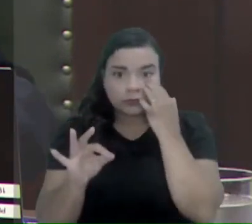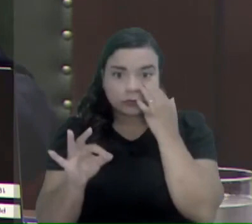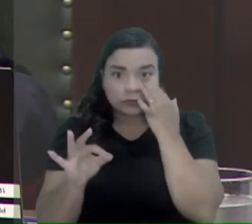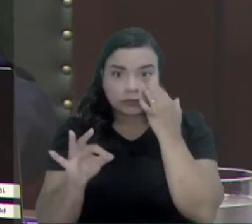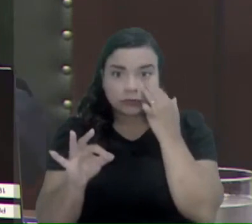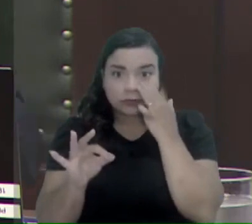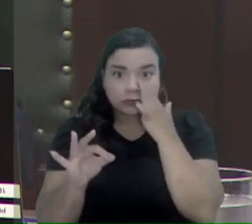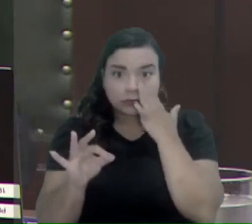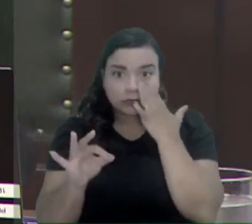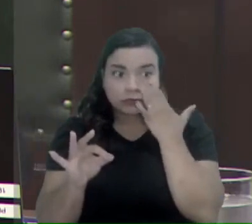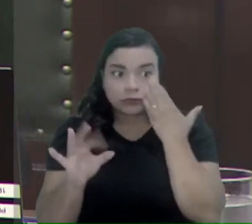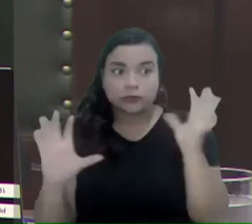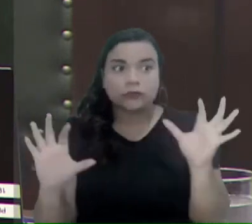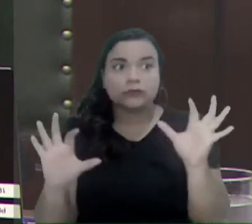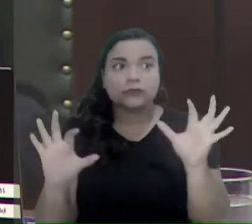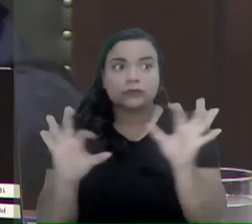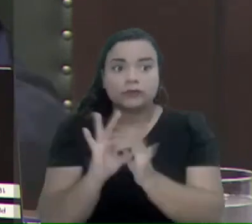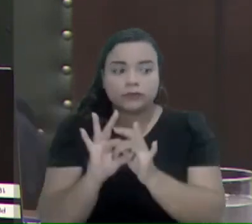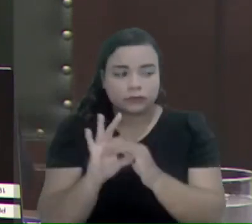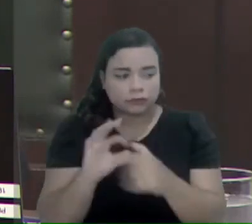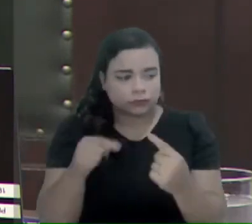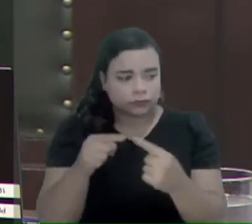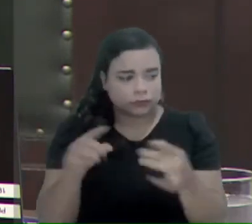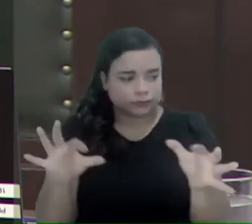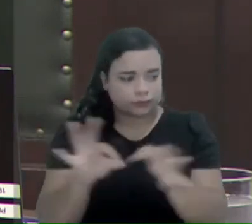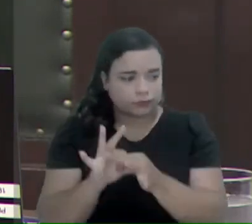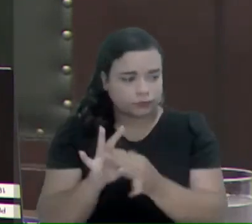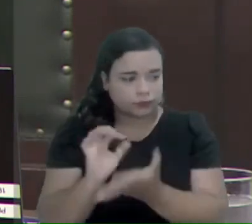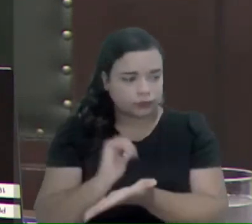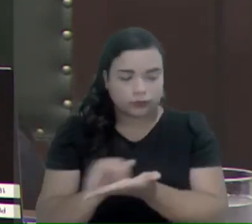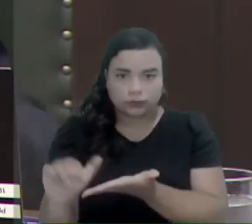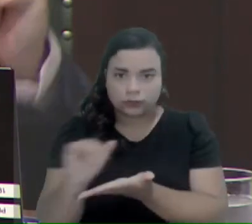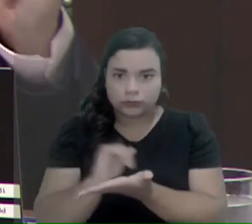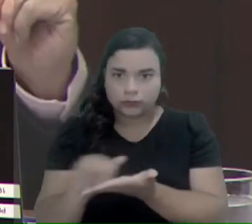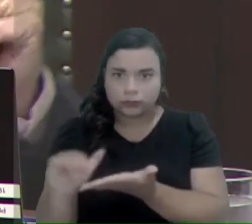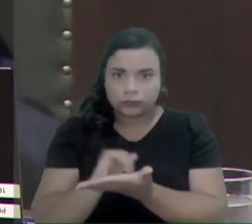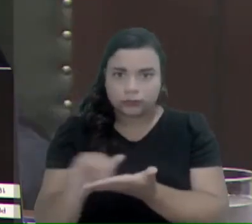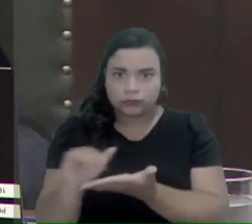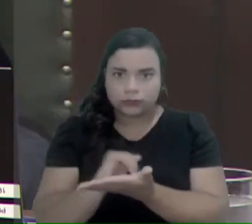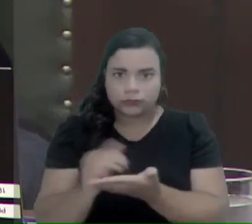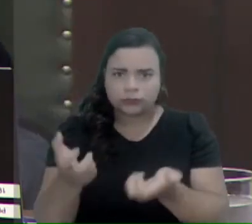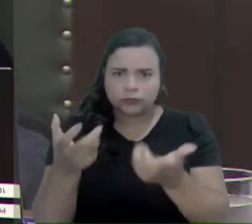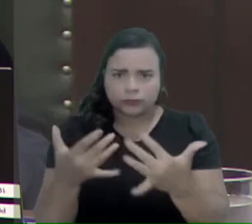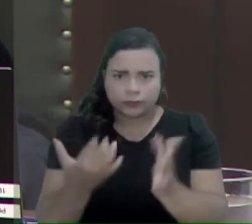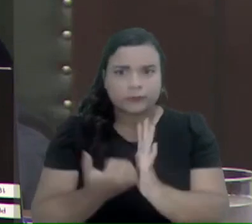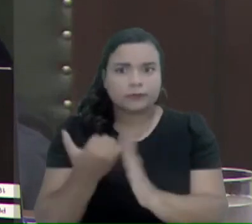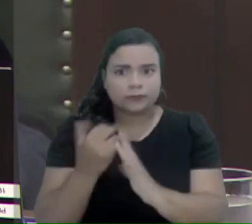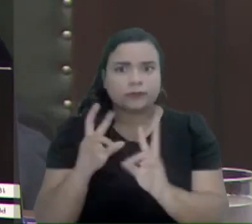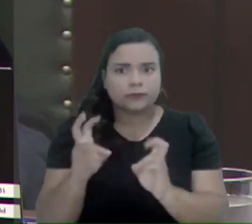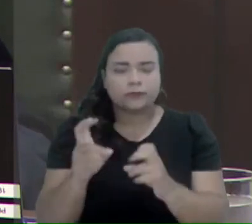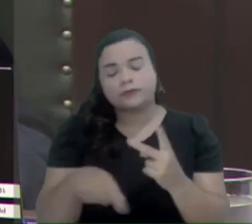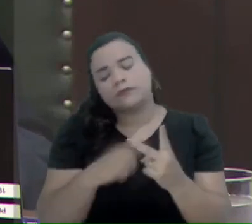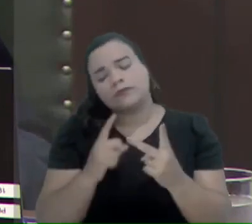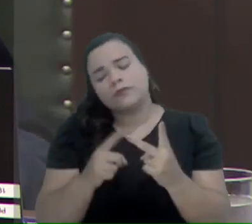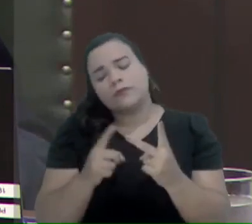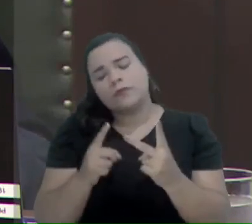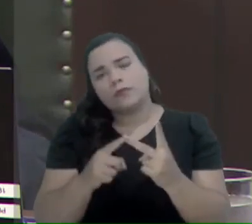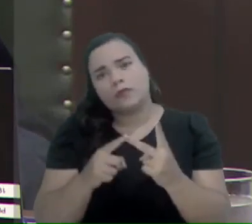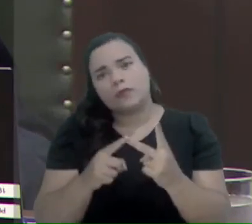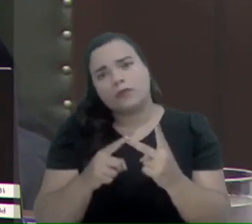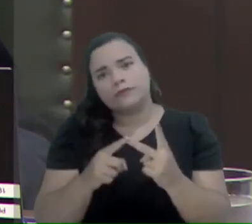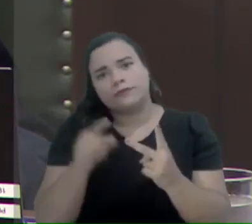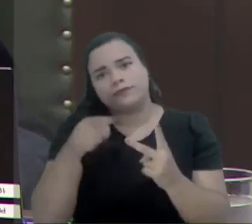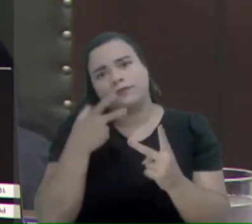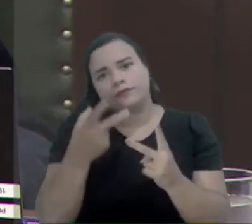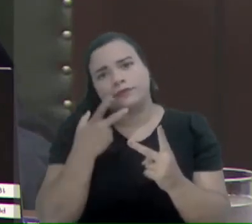para integrar as secretarias. Fala um pouquinho, só me explica melhor sobre isso. E a segunda pergunta, você falou no